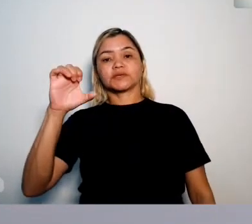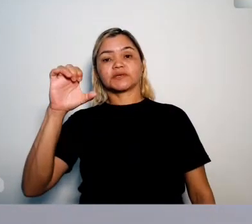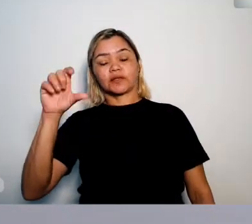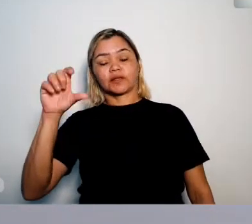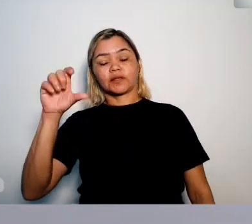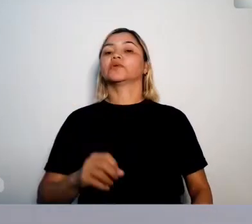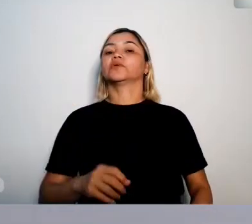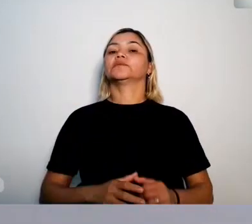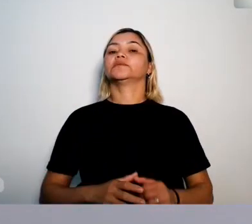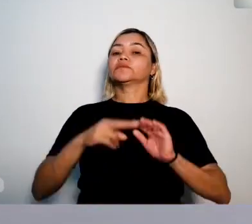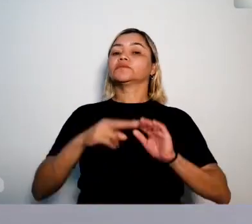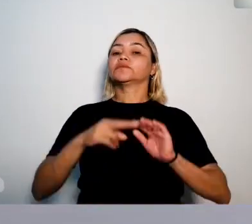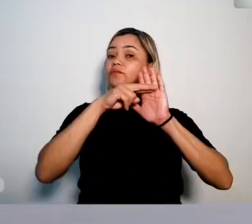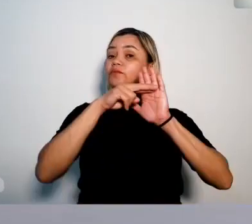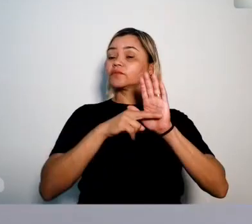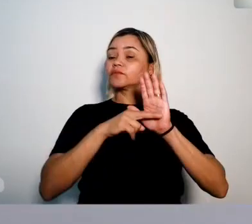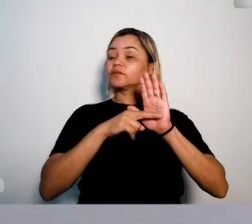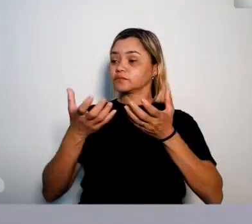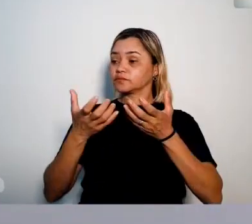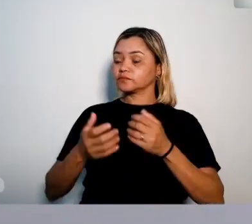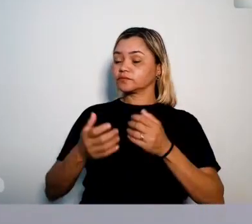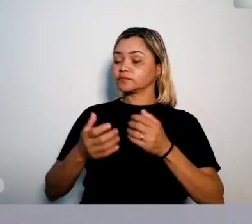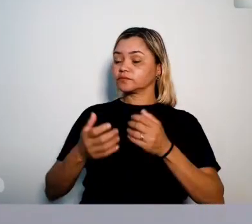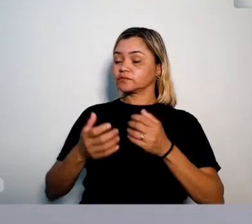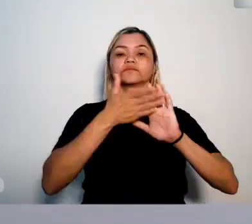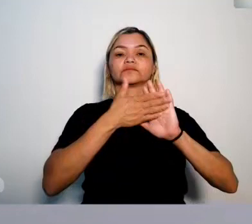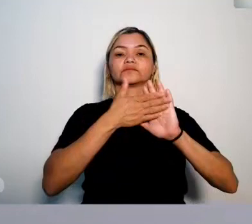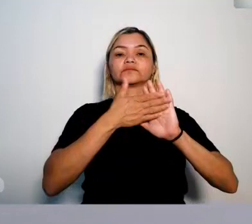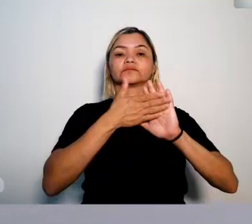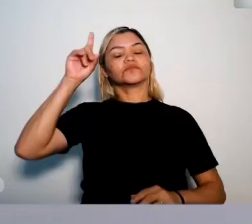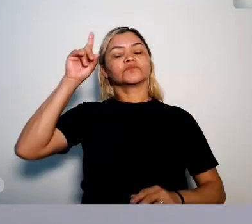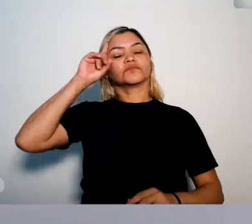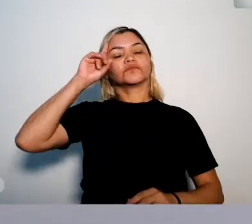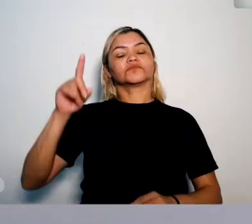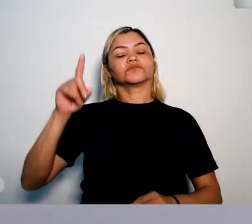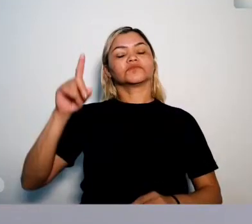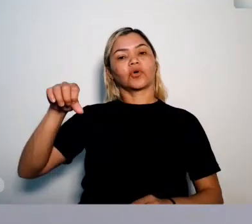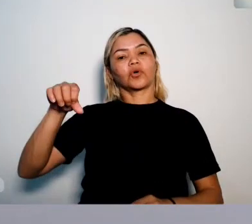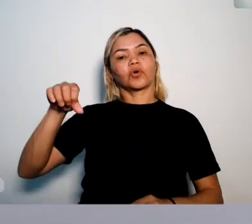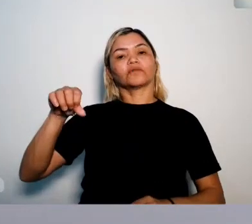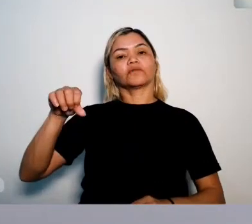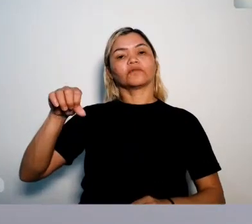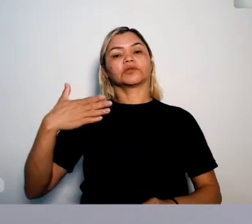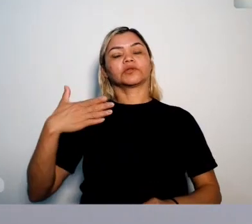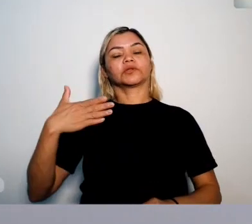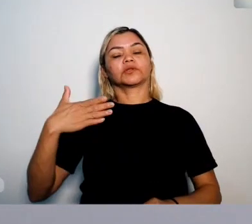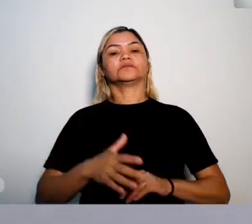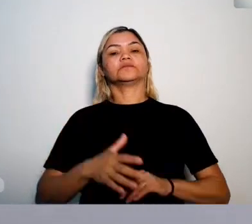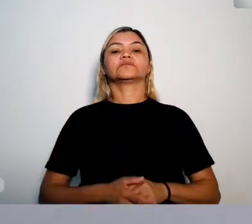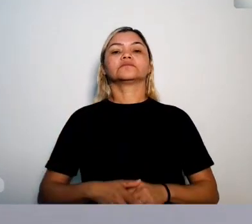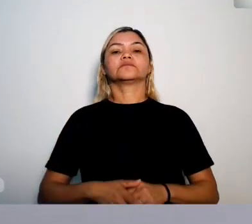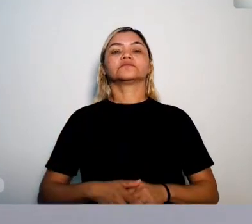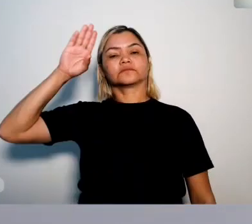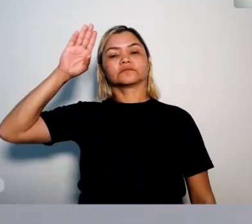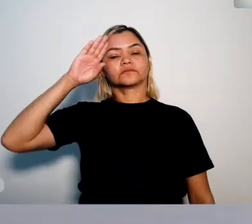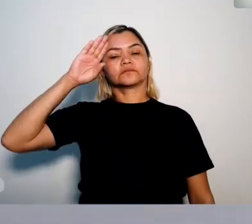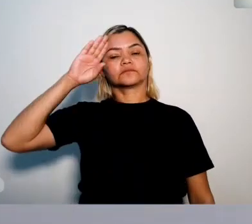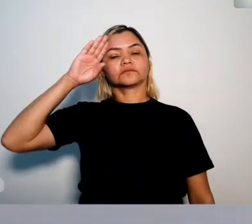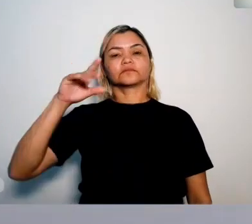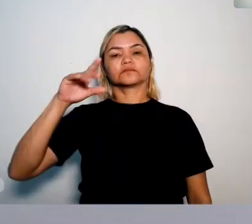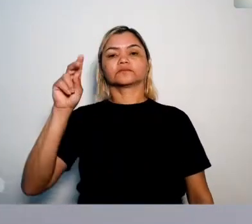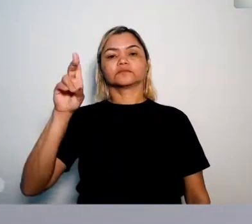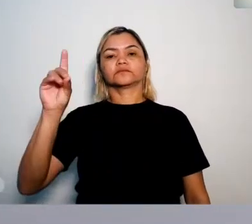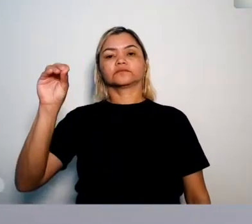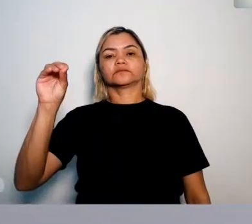Matéria voltará em pauta no dia 9 de março. De ordem, senhor presidente. Tem a palavra pela ordem do vereador Sargento Aldo. Por favor, verificação nominal da votação. É regimental,